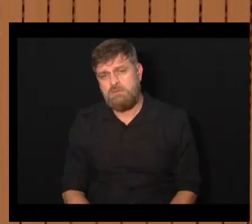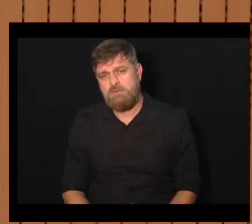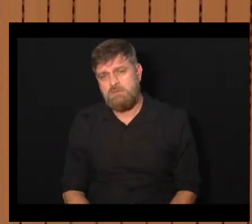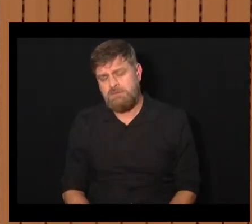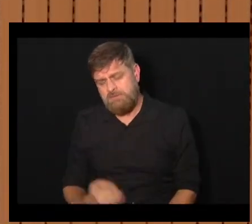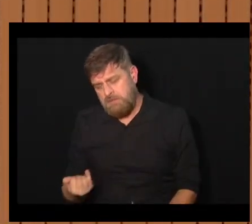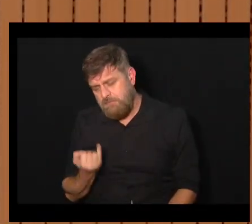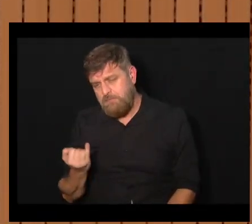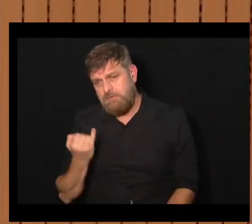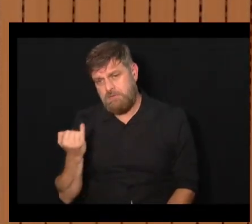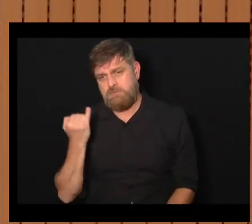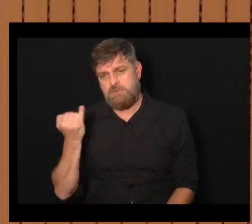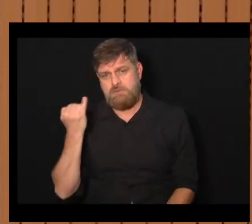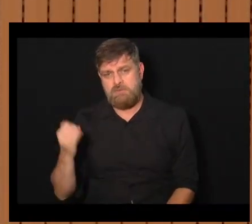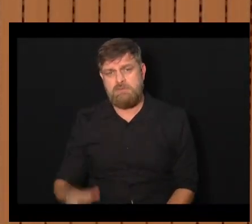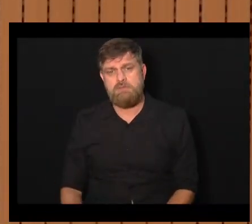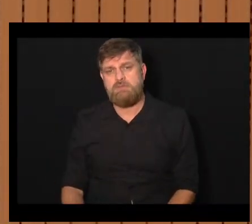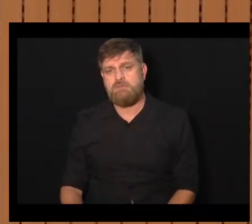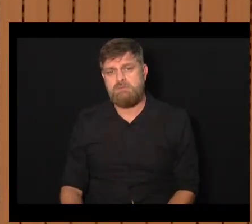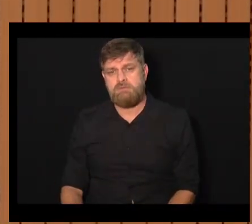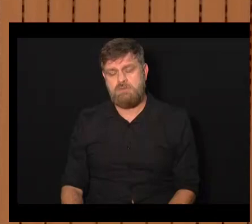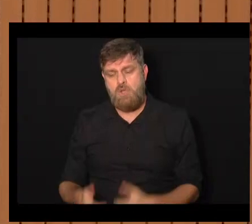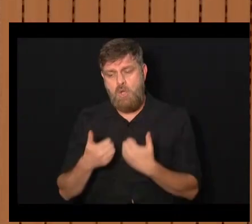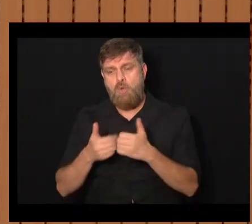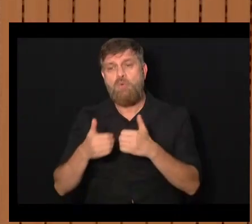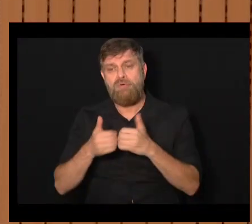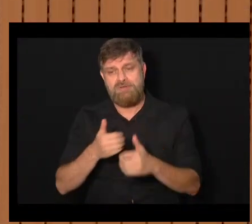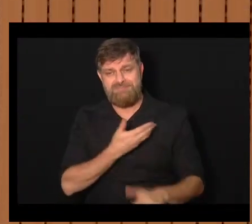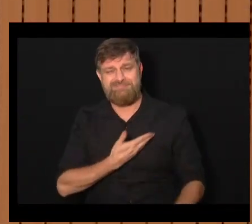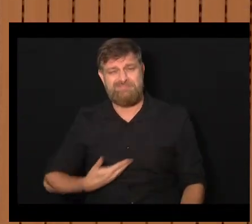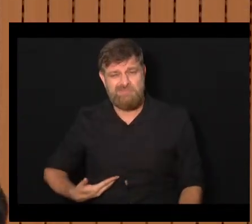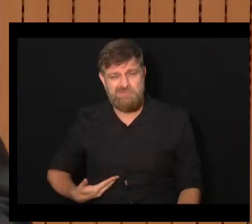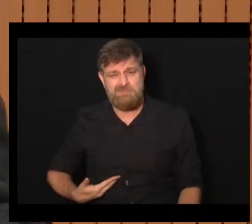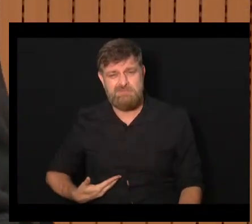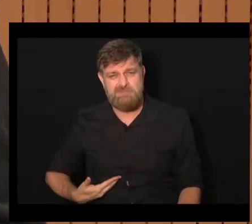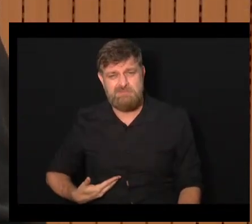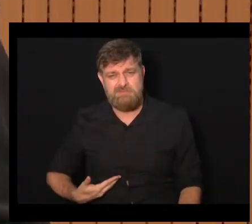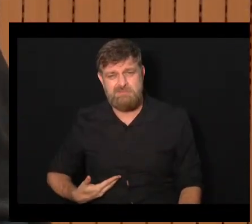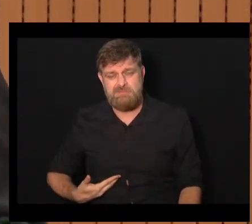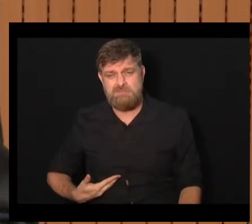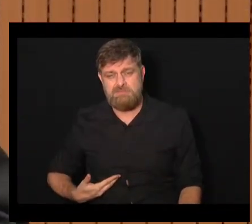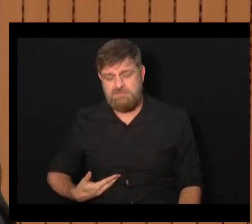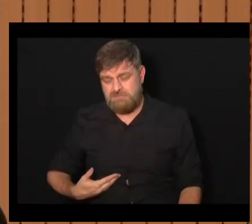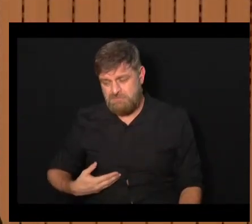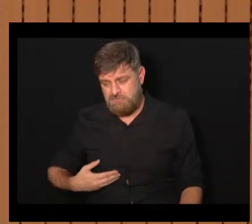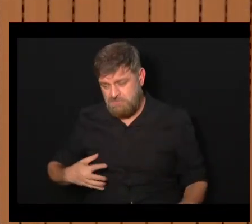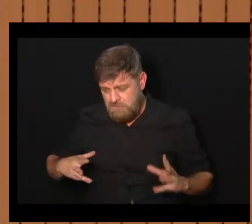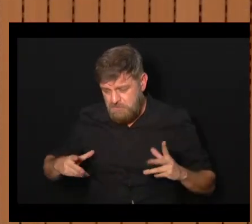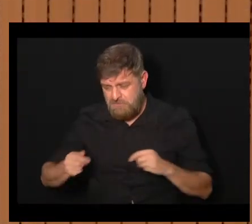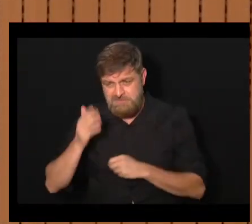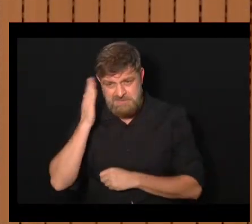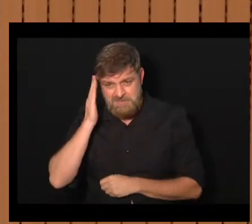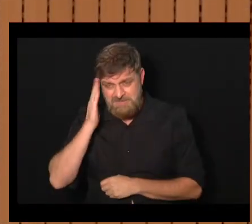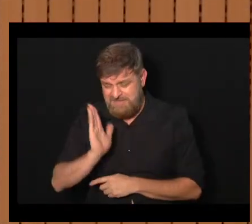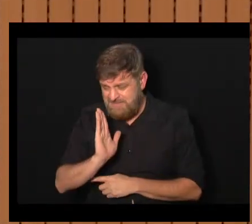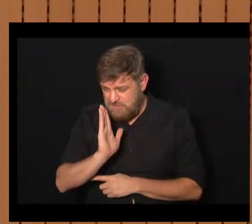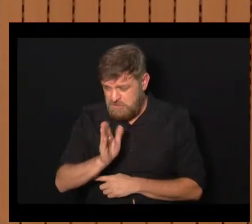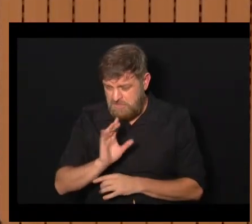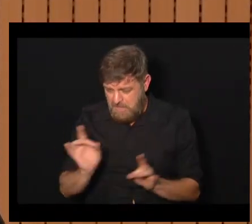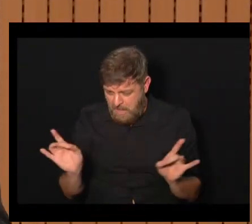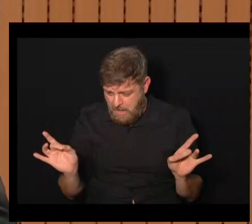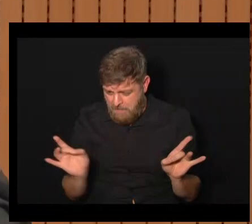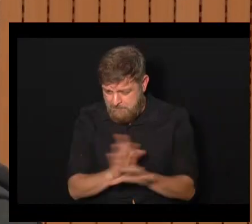é muito importante na nossa cidade, que é o tema do transporte público. É muito importante que todos saibam que já está